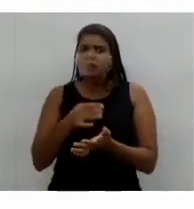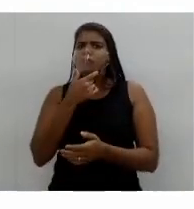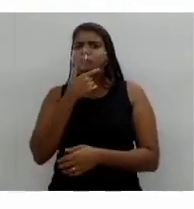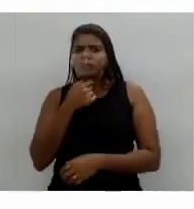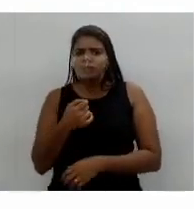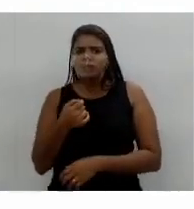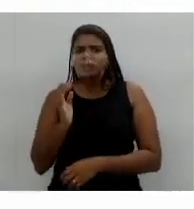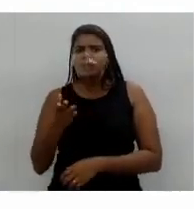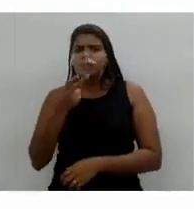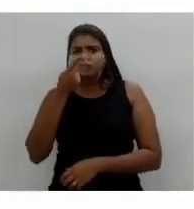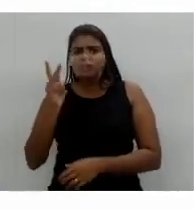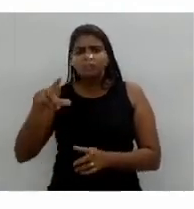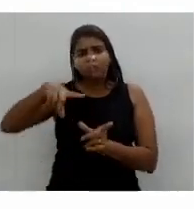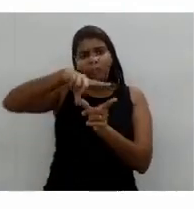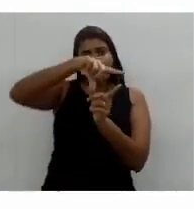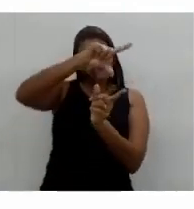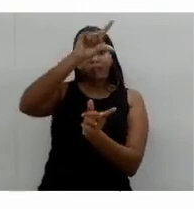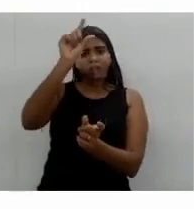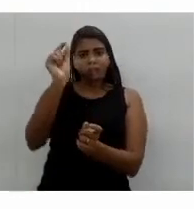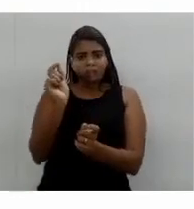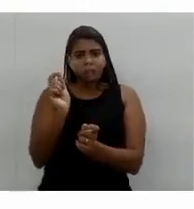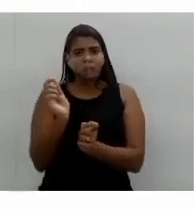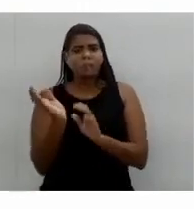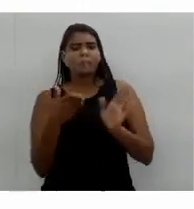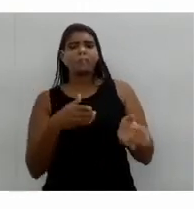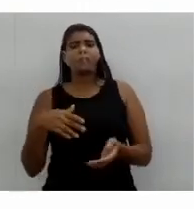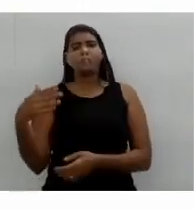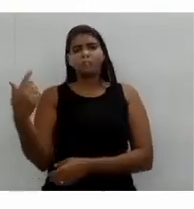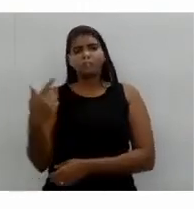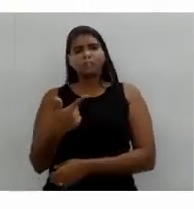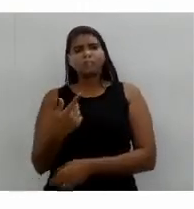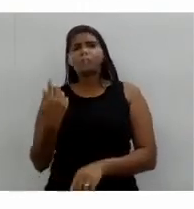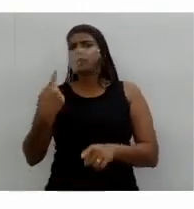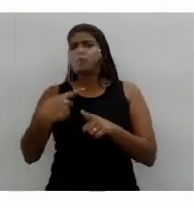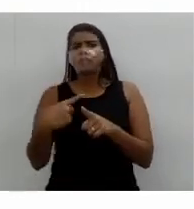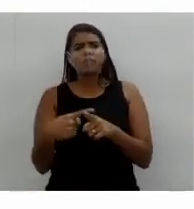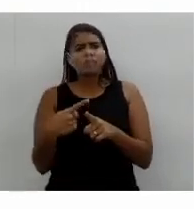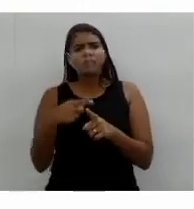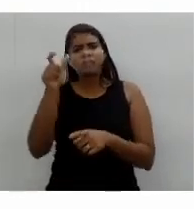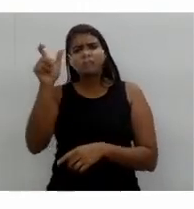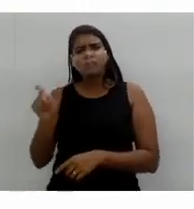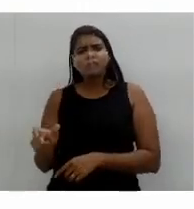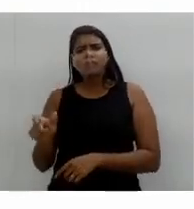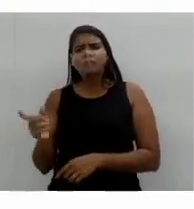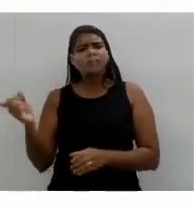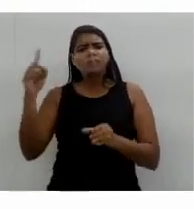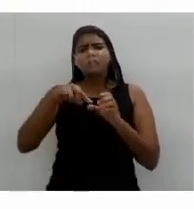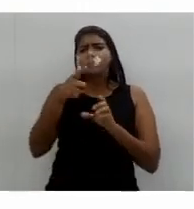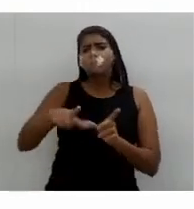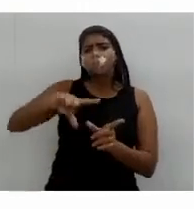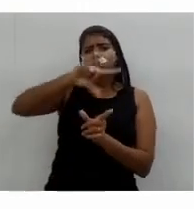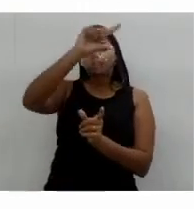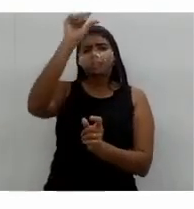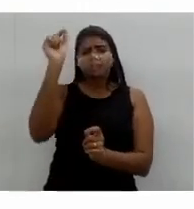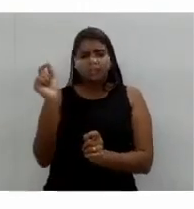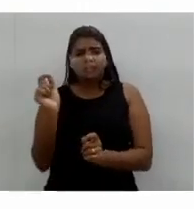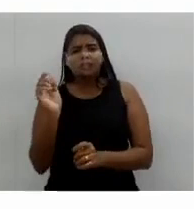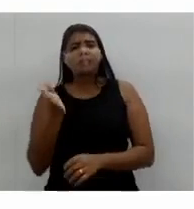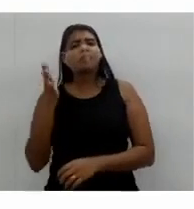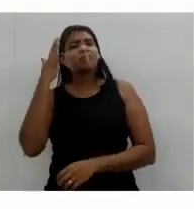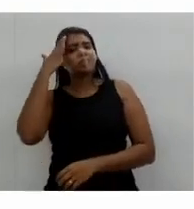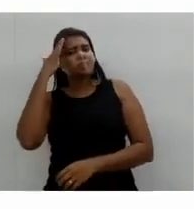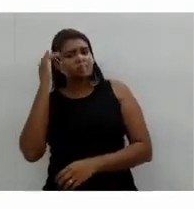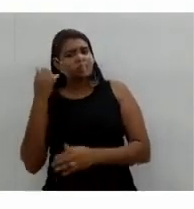A gente vai ver, né? A segunda questão é por que o ser humano ele não voltou mais à Lua, né? A gente sabe que foi lá